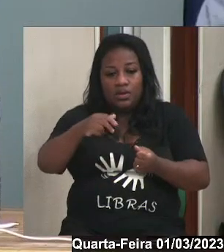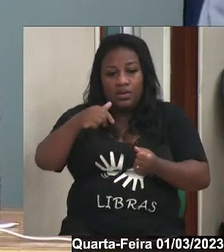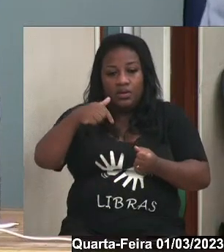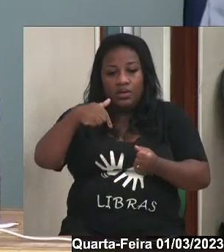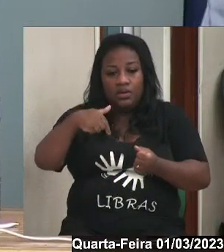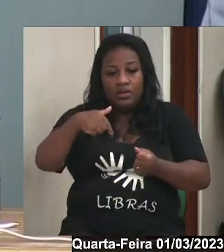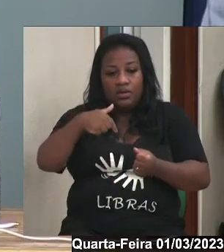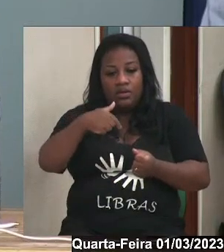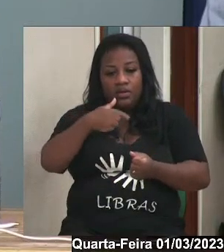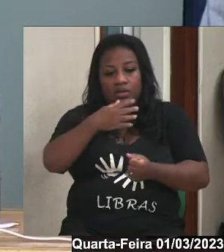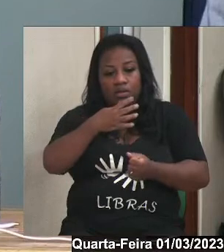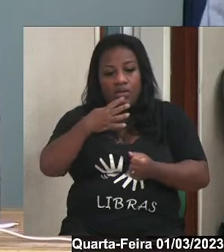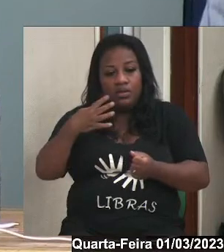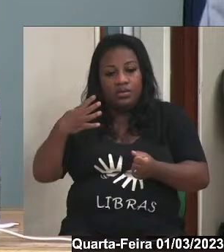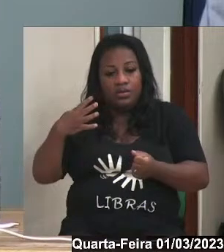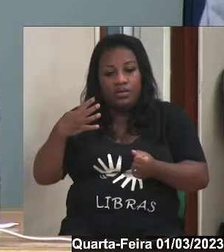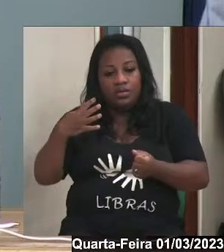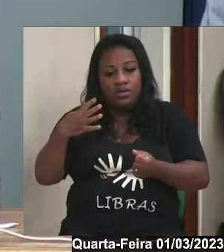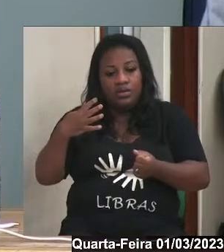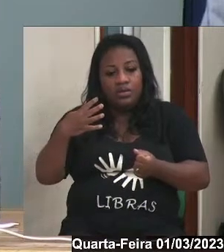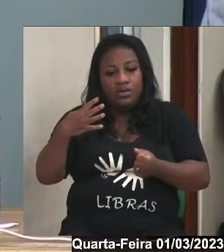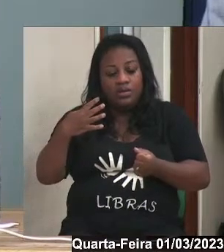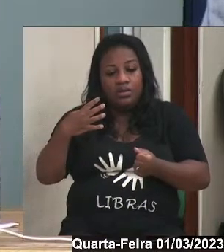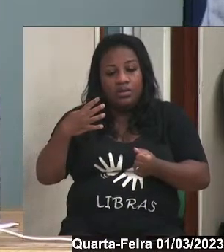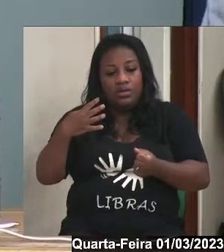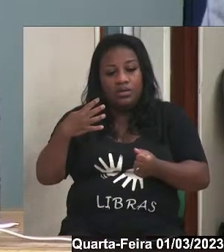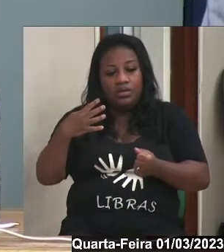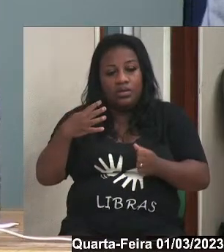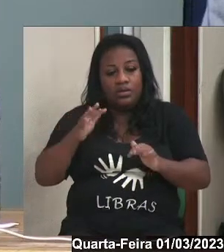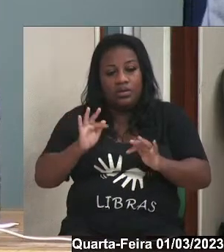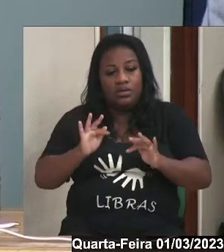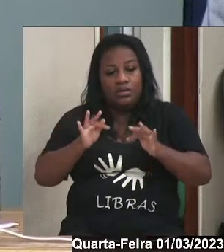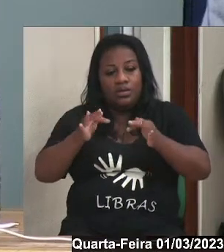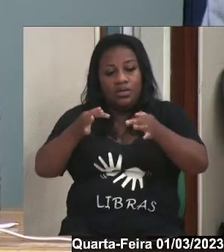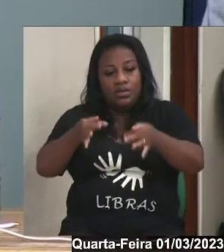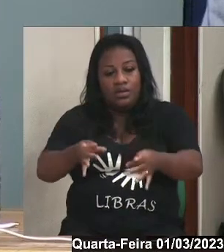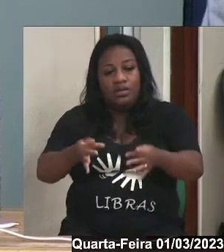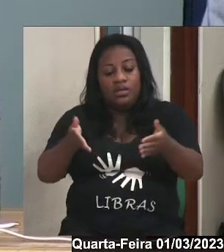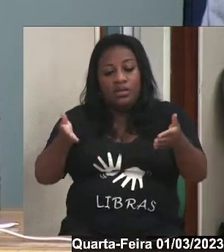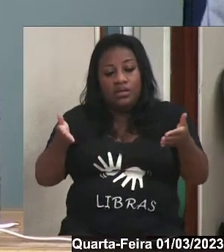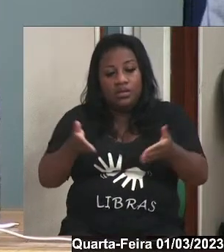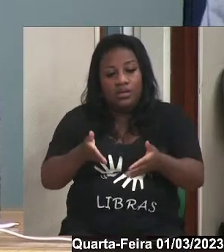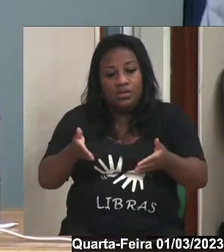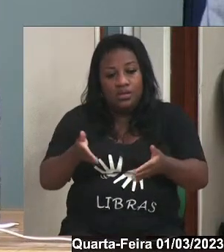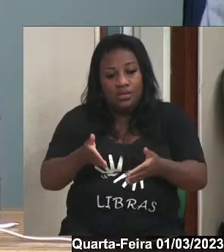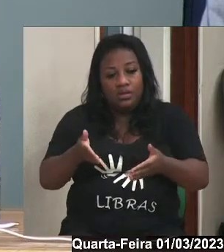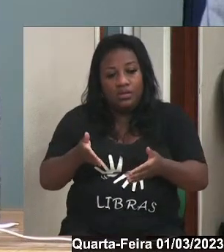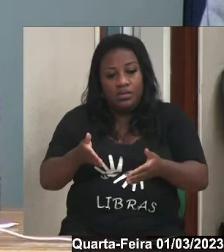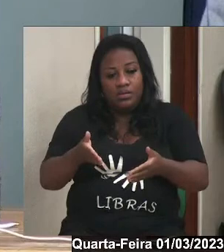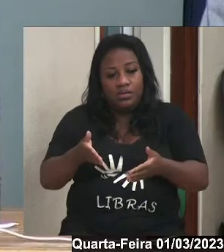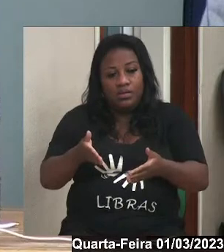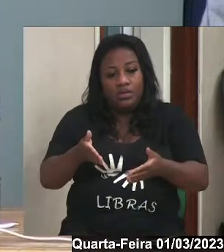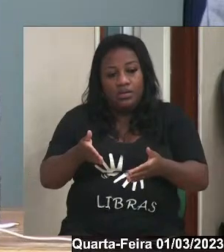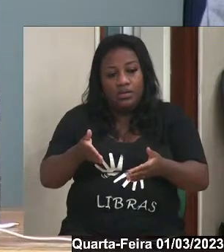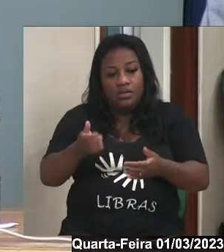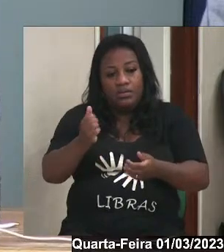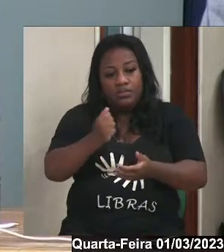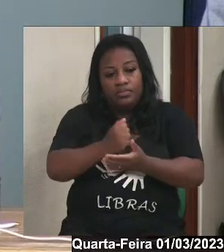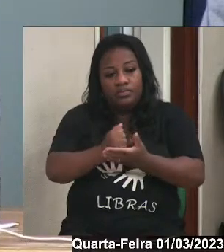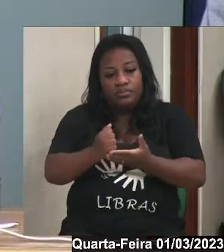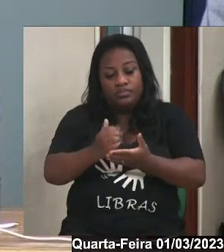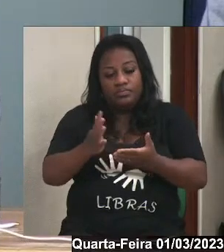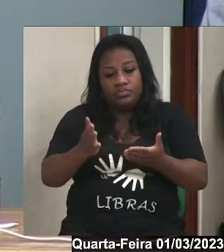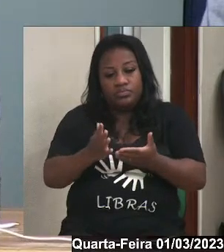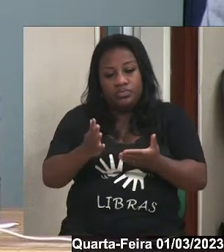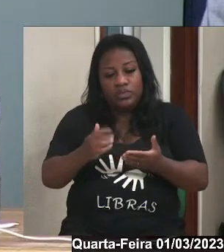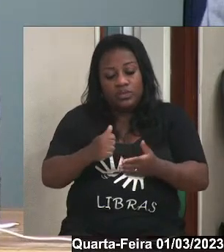64 anos de emancipação de Embu das Artes. Após, o senhor presidente entregou a homenagem ao senhor Edna Koch, filha